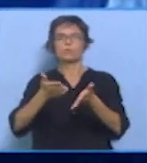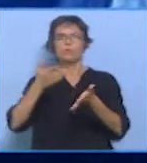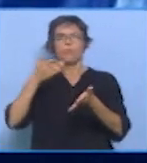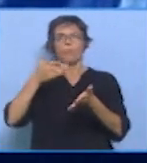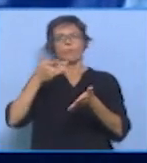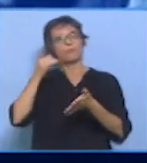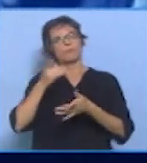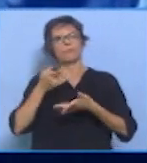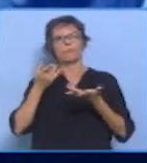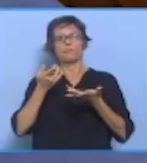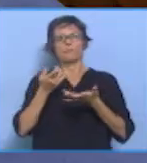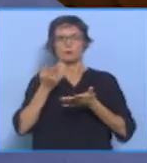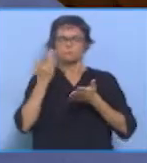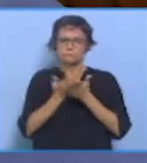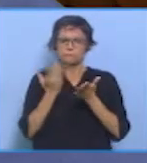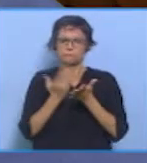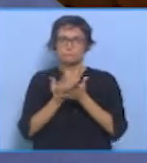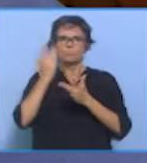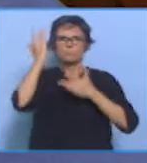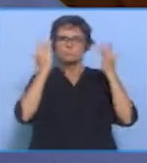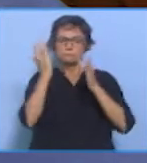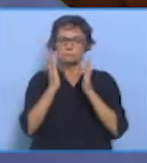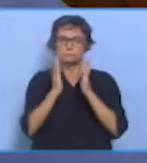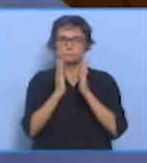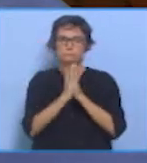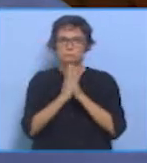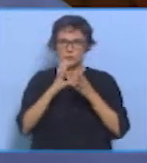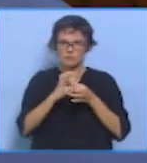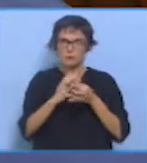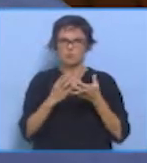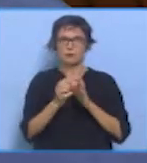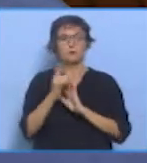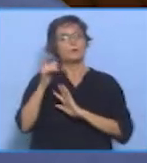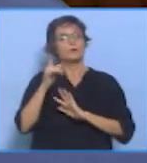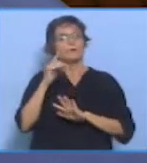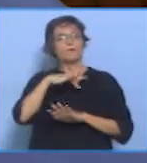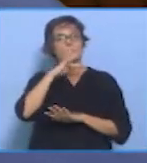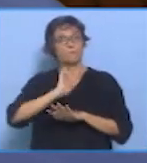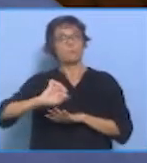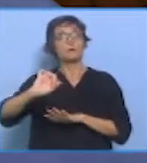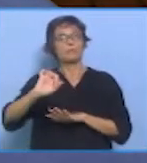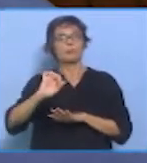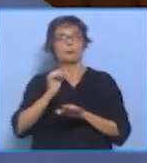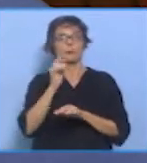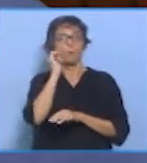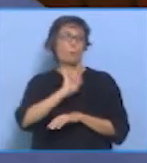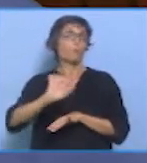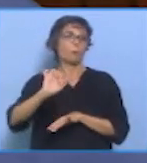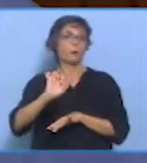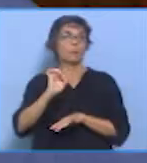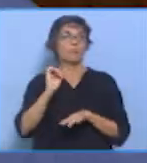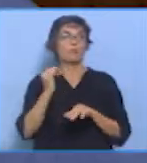da teologia por trás. Ele nasceu numa família, o pai era banqueiro, e segundo o próprio John Henry